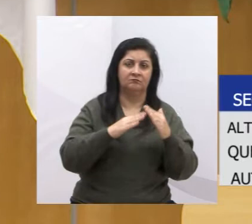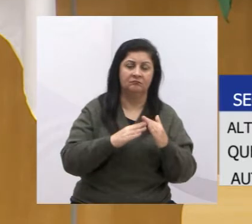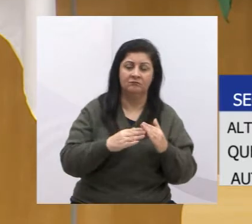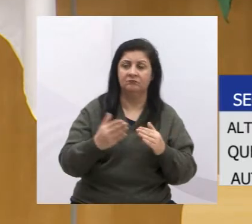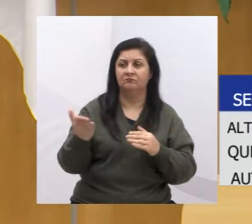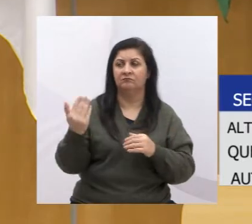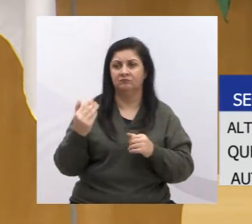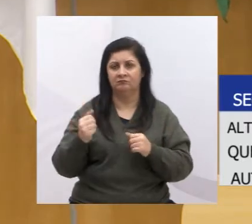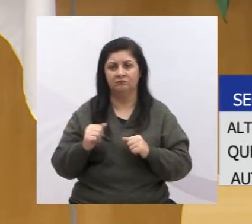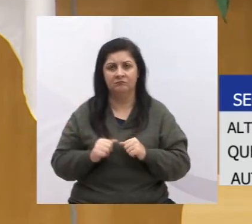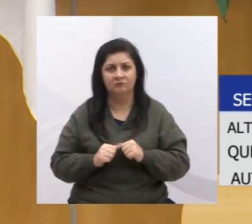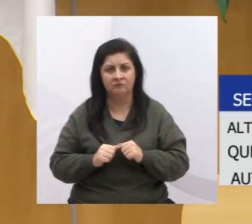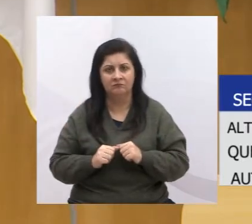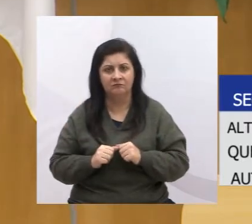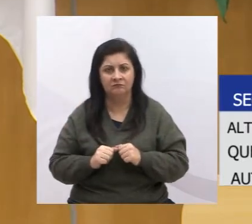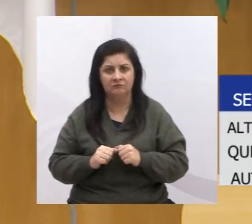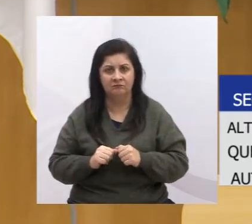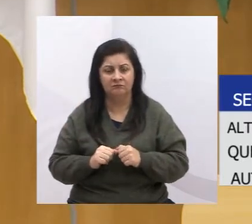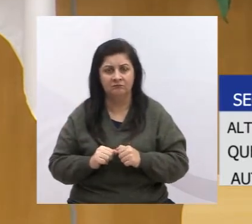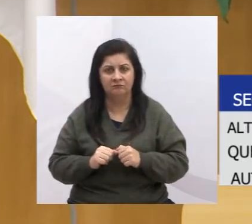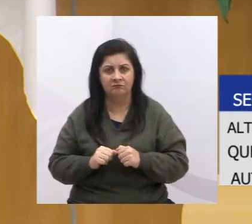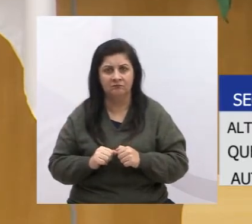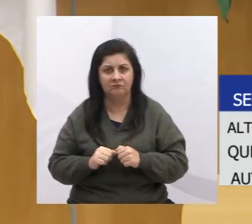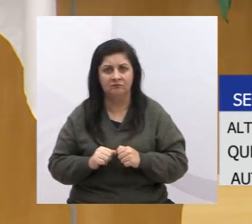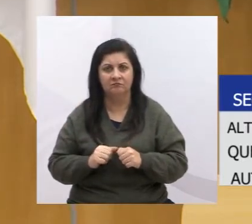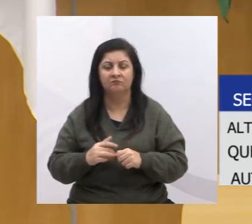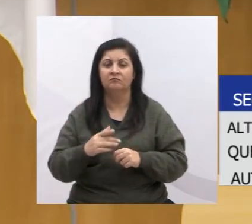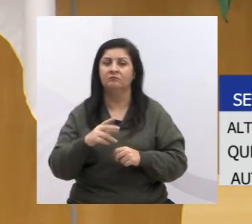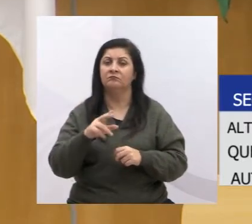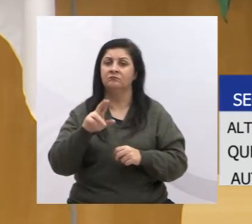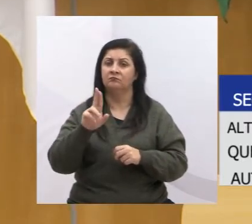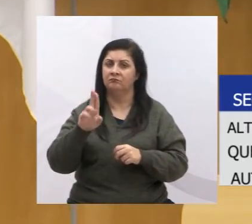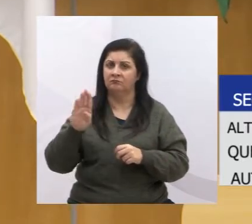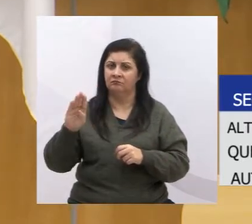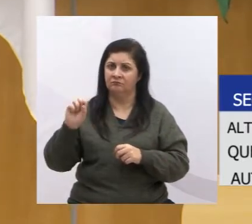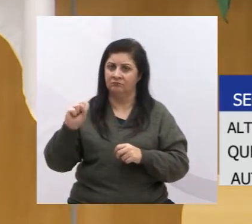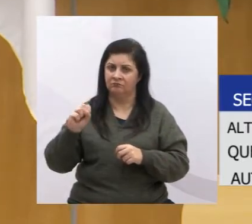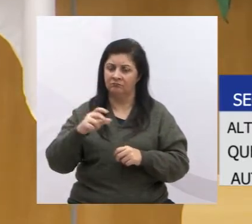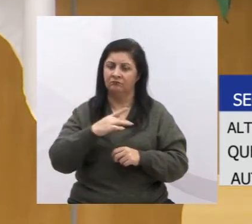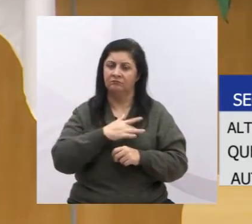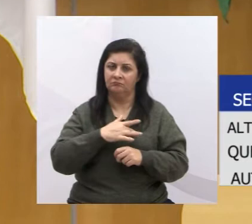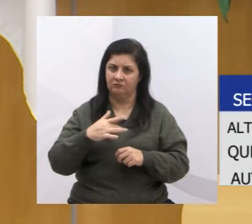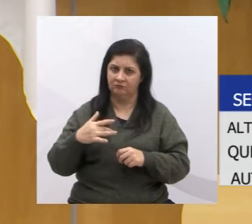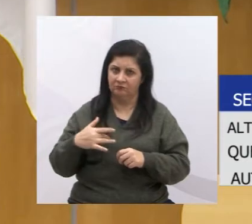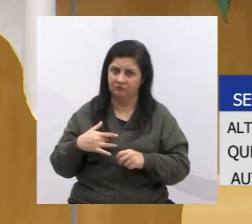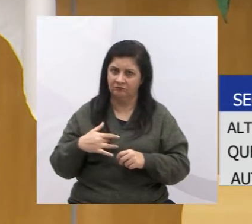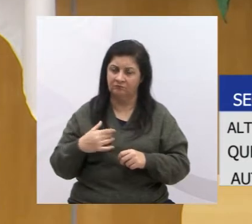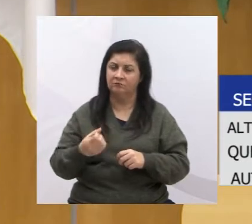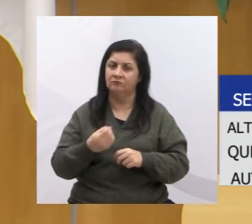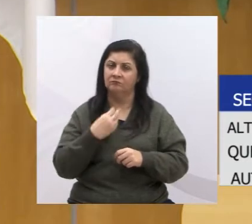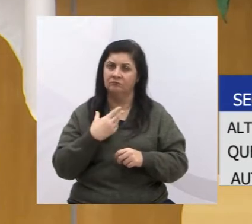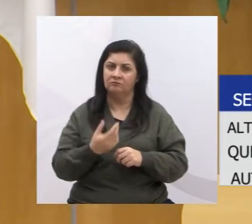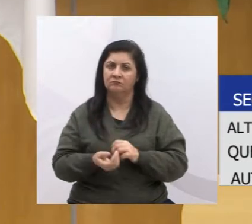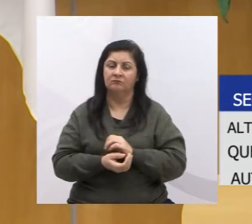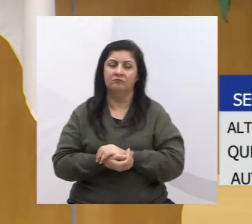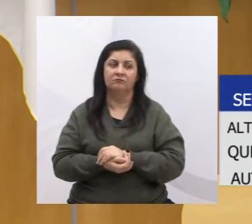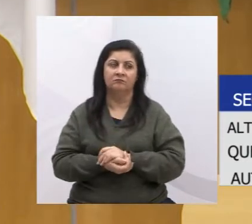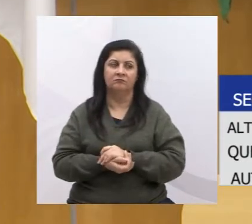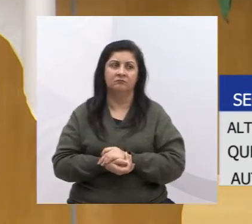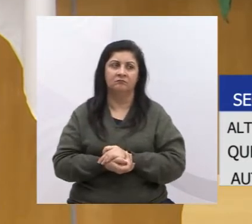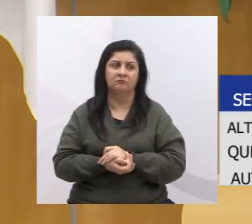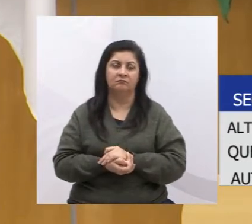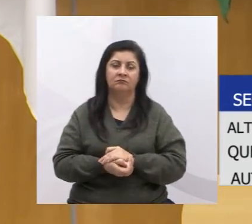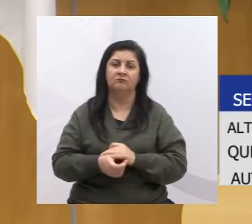vindo, equipamentos de saúde eficientes, assim como ter